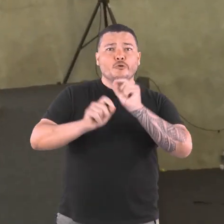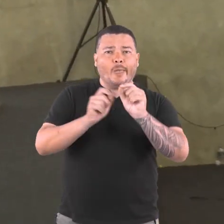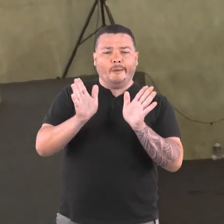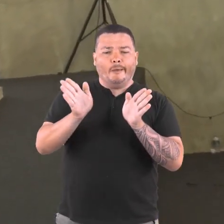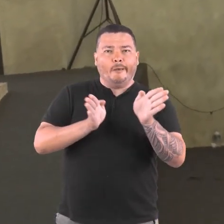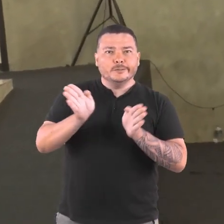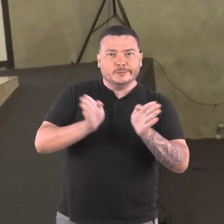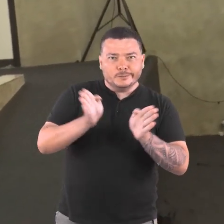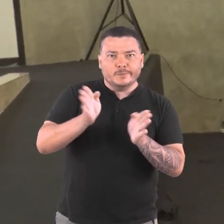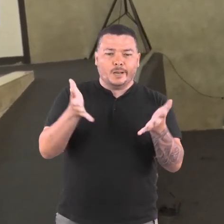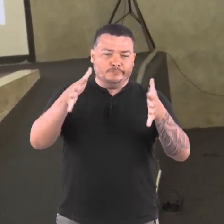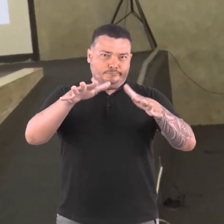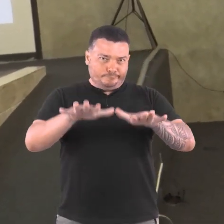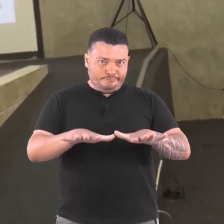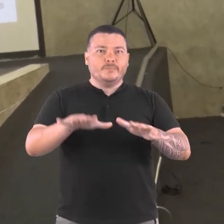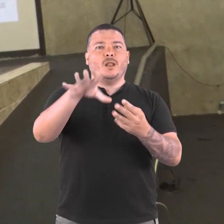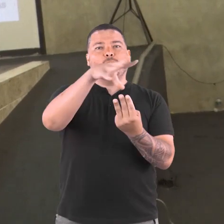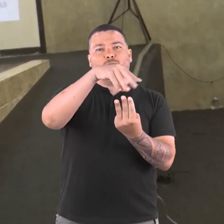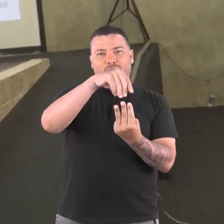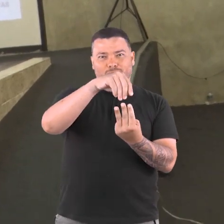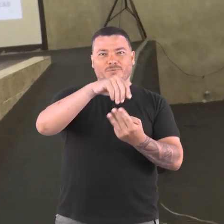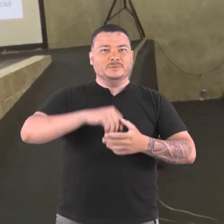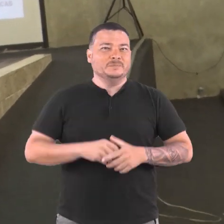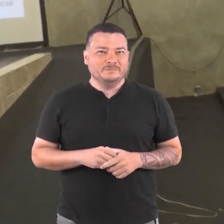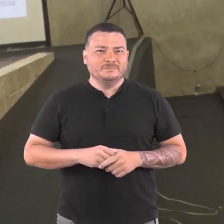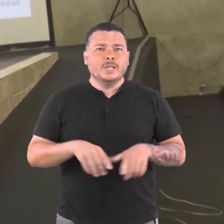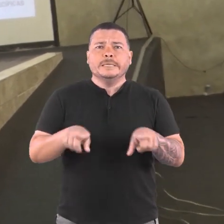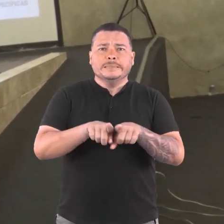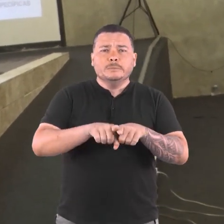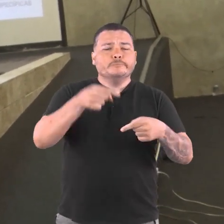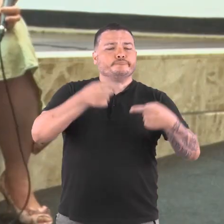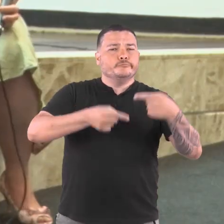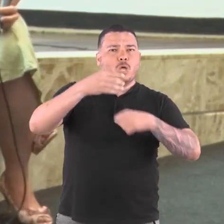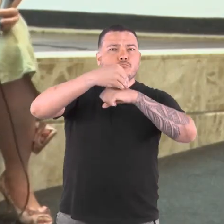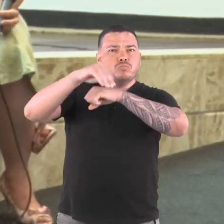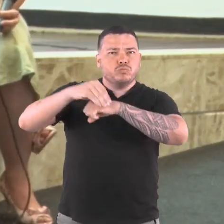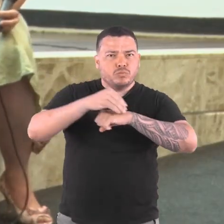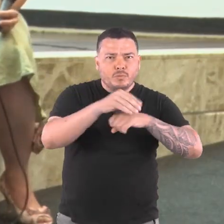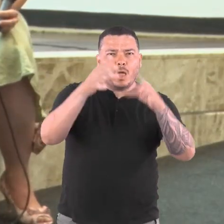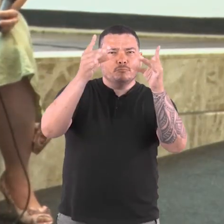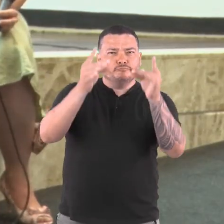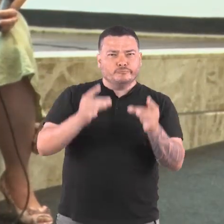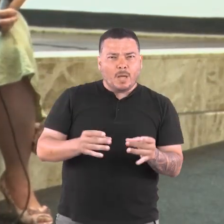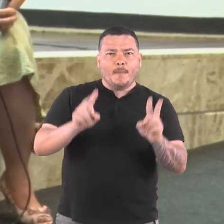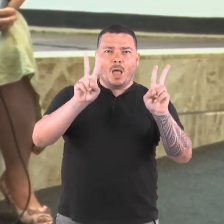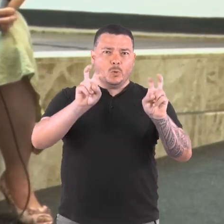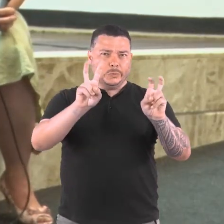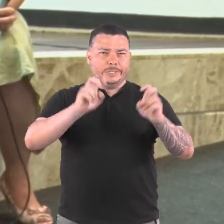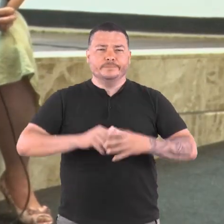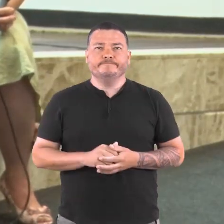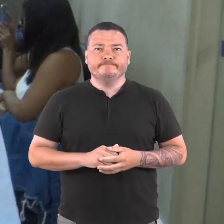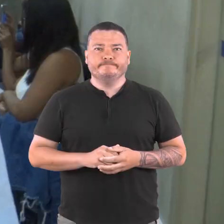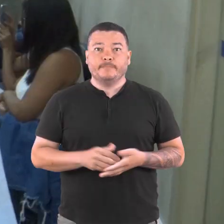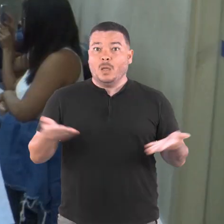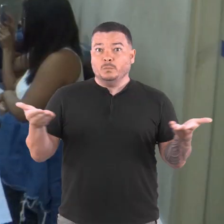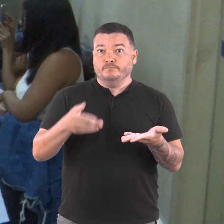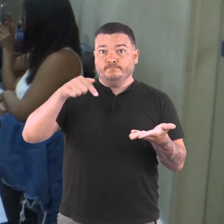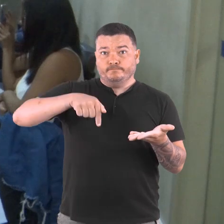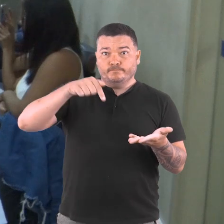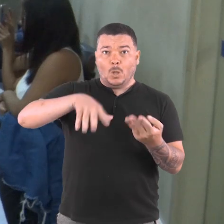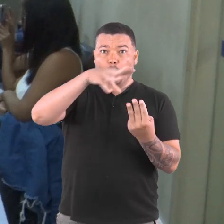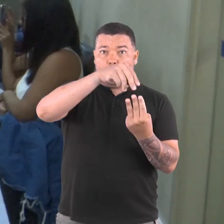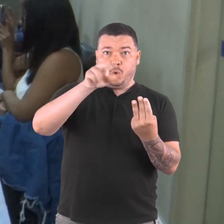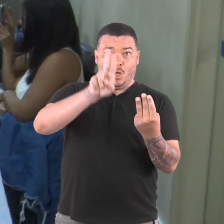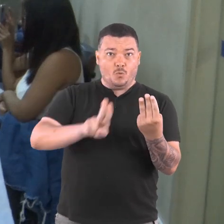de Acessibilidade e Inclusão da Universidade e discutiu dados sobre a temática. Hoje, aqui